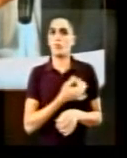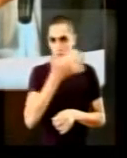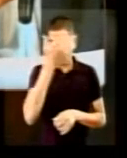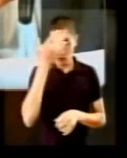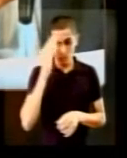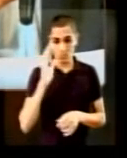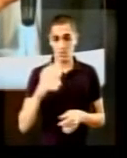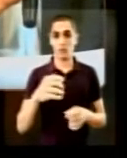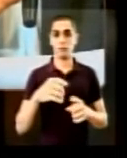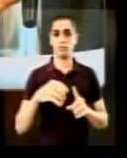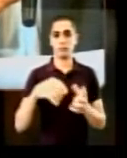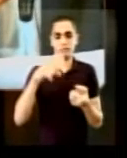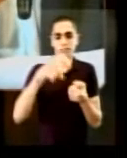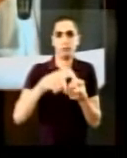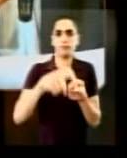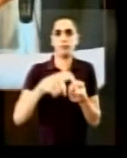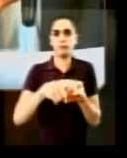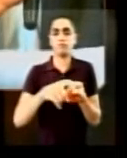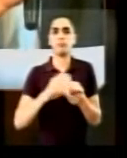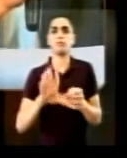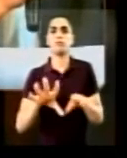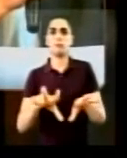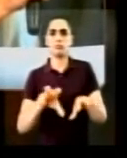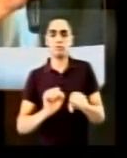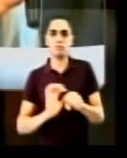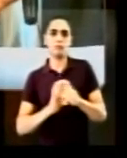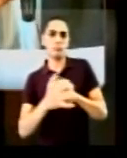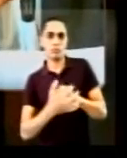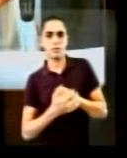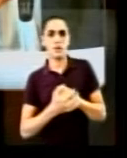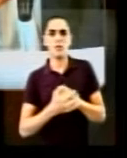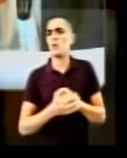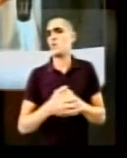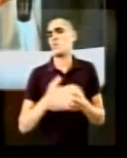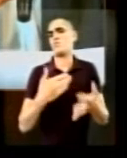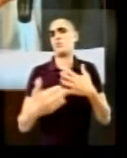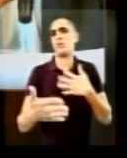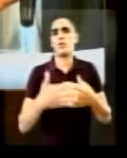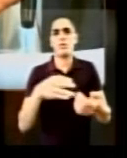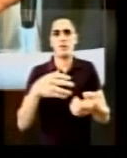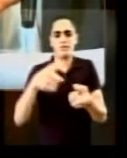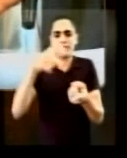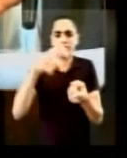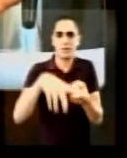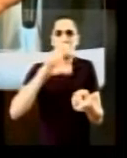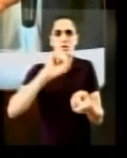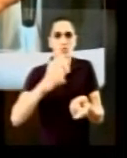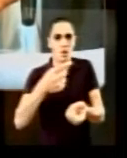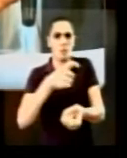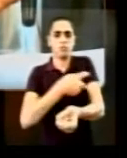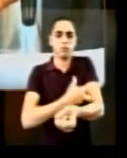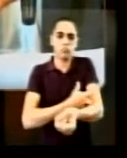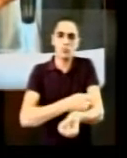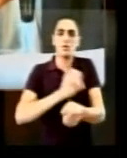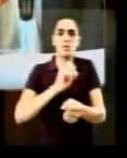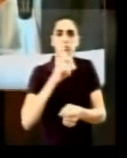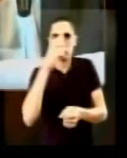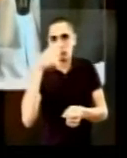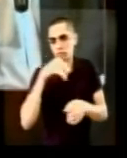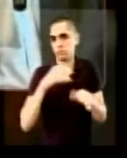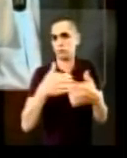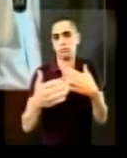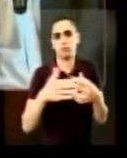confirmados por Covid, seja ele qual for o método. Quando você vê isso, a nossa curva ela